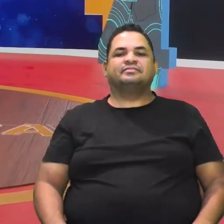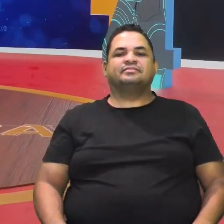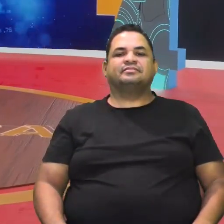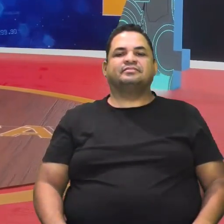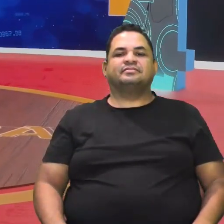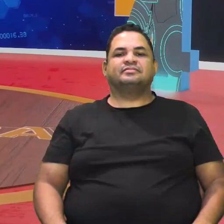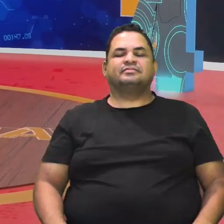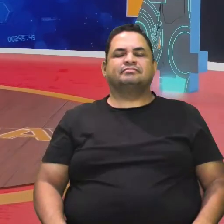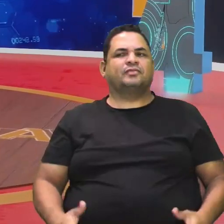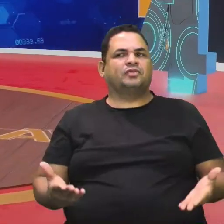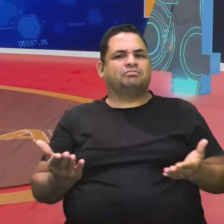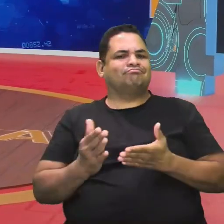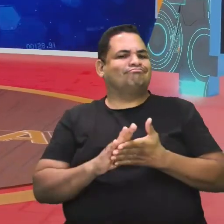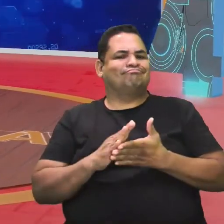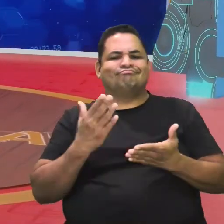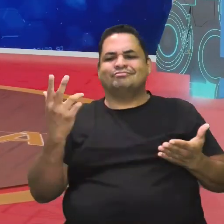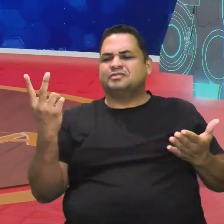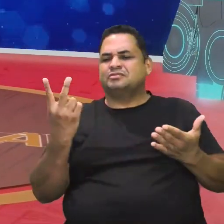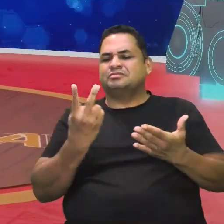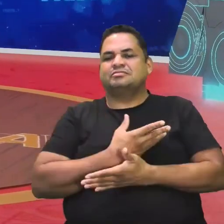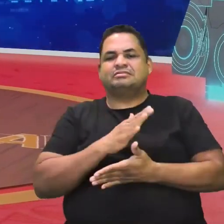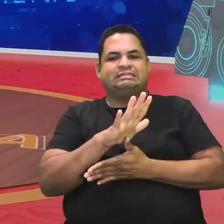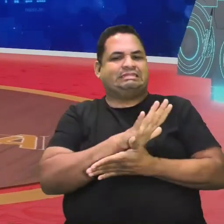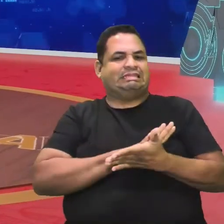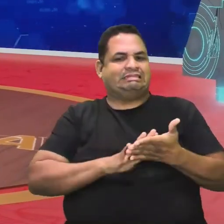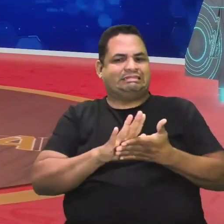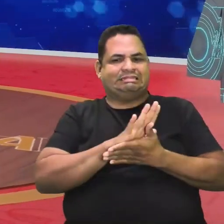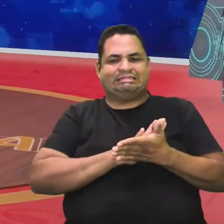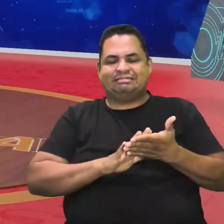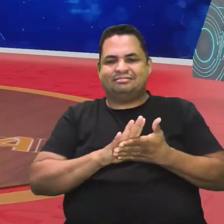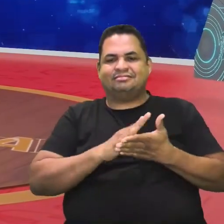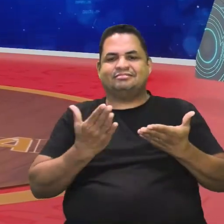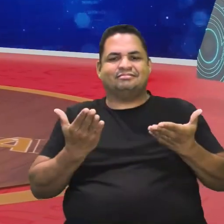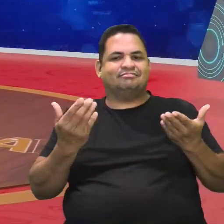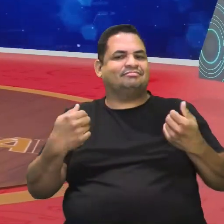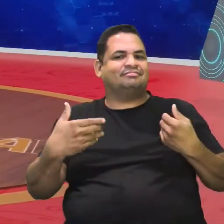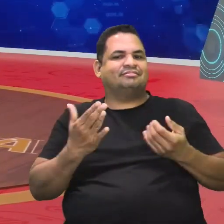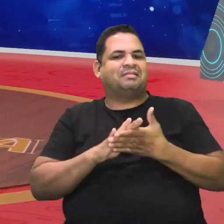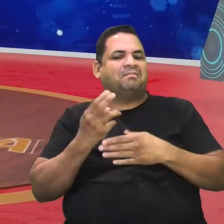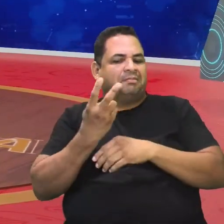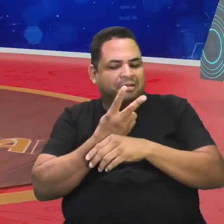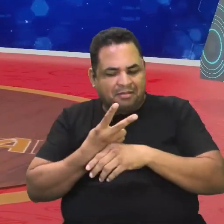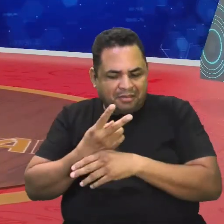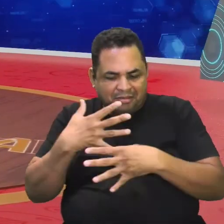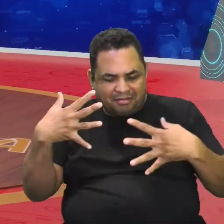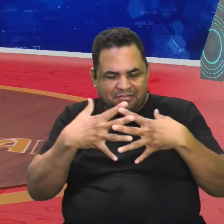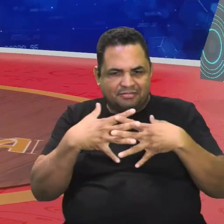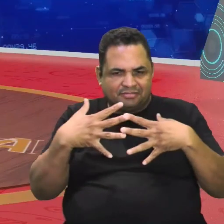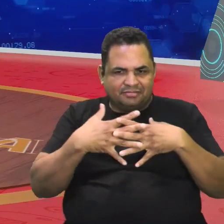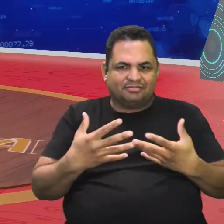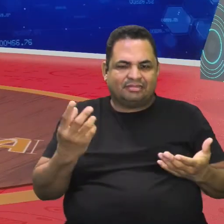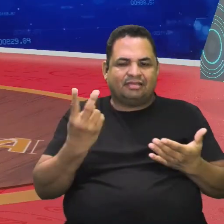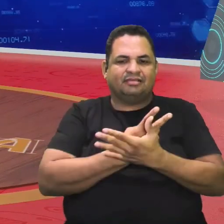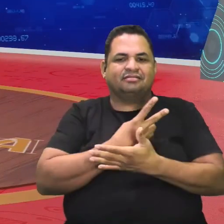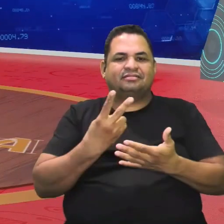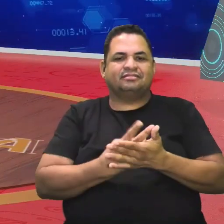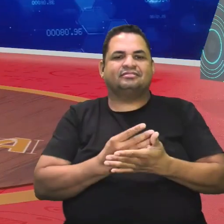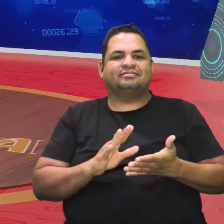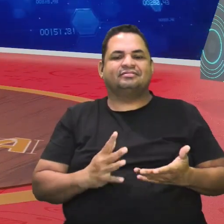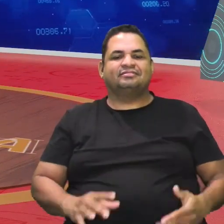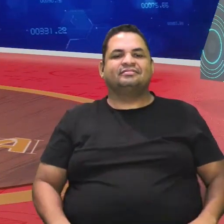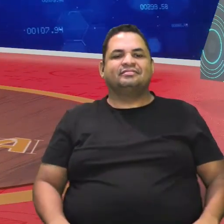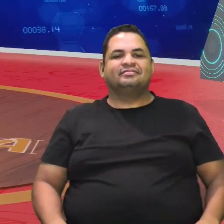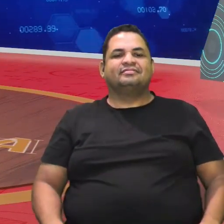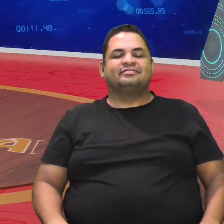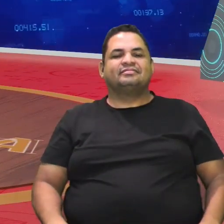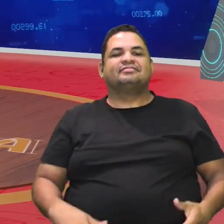Hoje não aconteceu nada, não. Tá uma coisa errada, porque não aconteceu nada hoje, Vou não. caçar alguma confusão, então, né? Tá então, errado. não vamos procurar